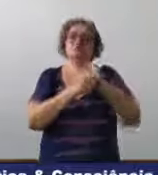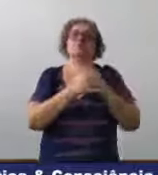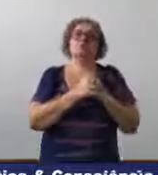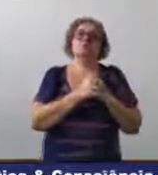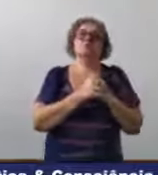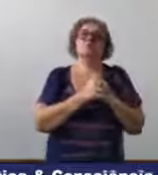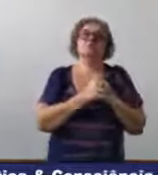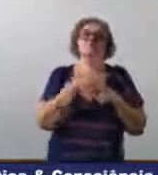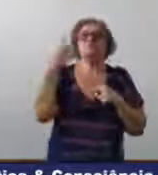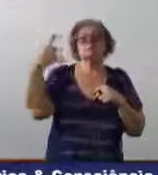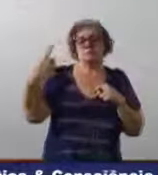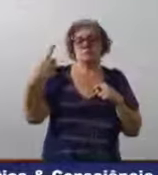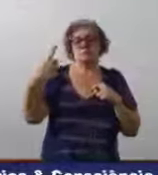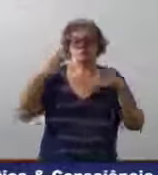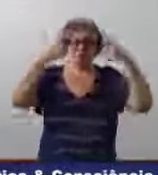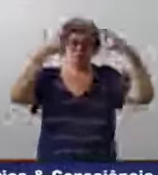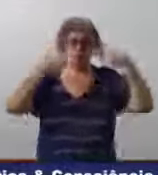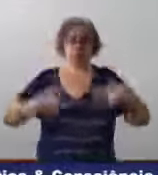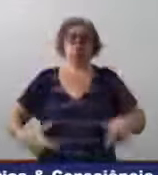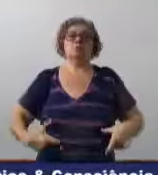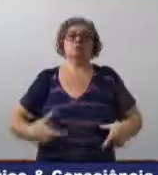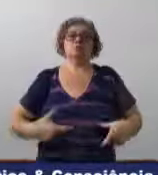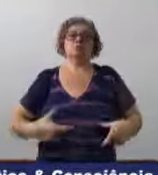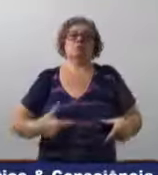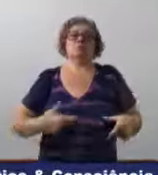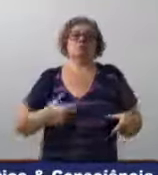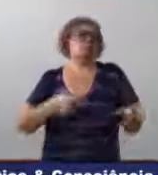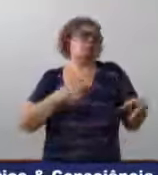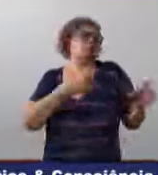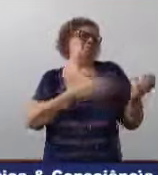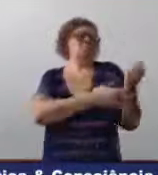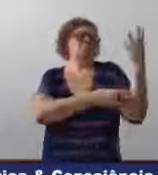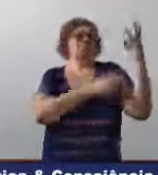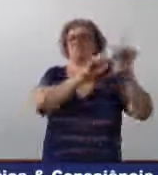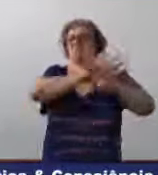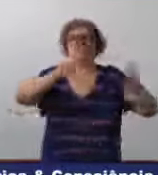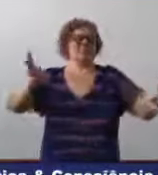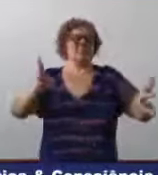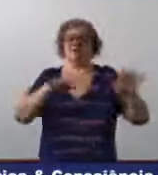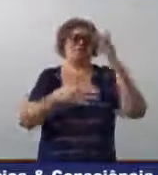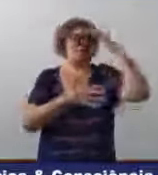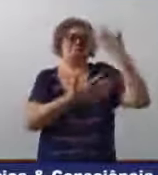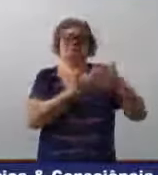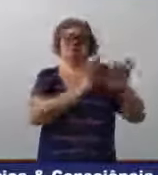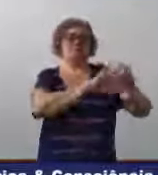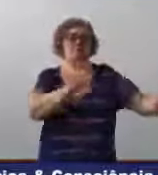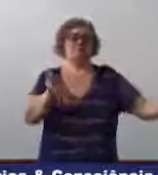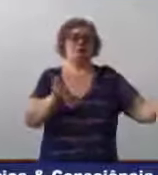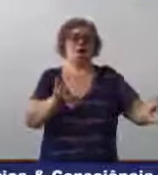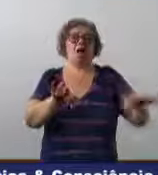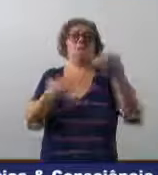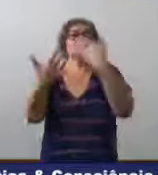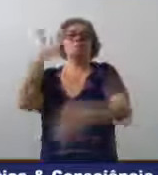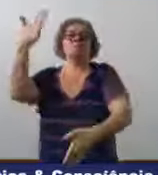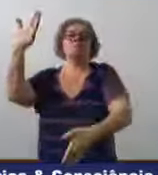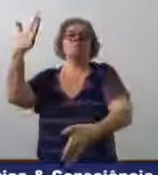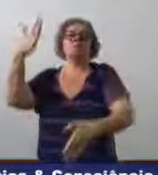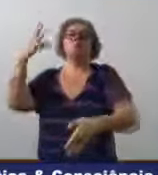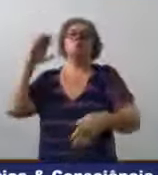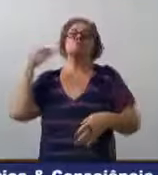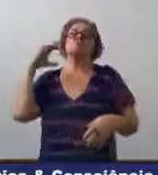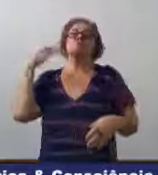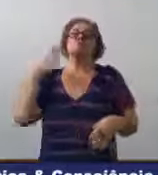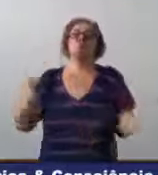apenas uma postura mística, sem qualquer conformação